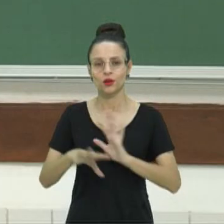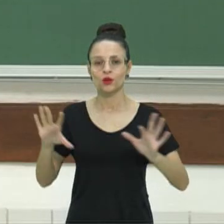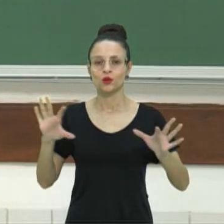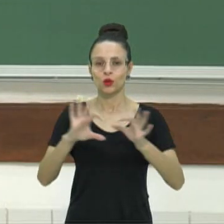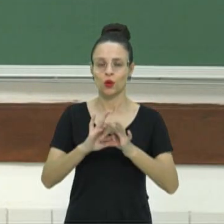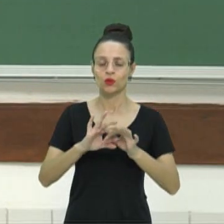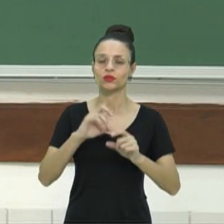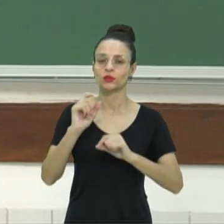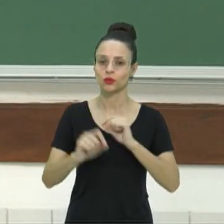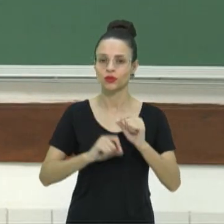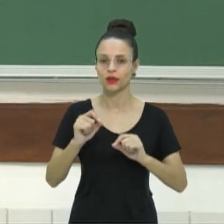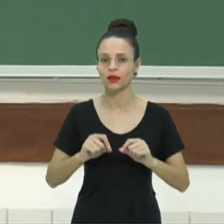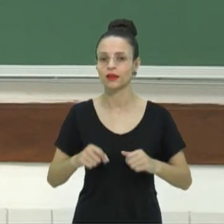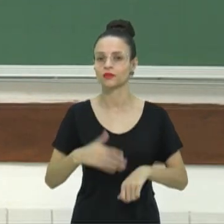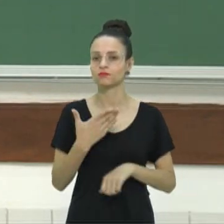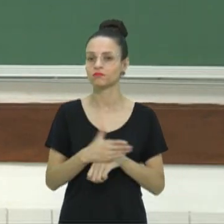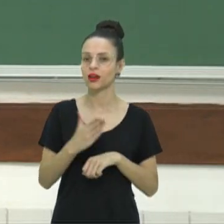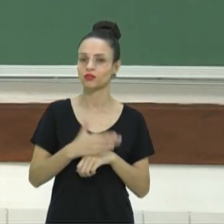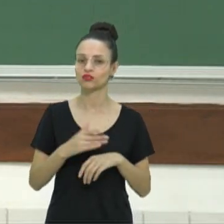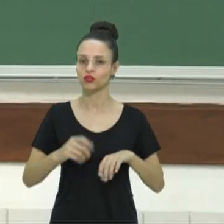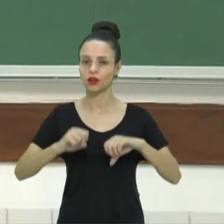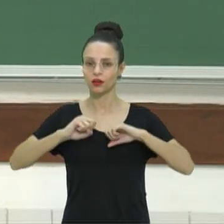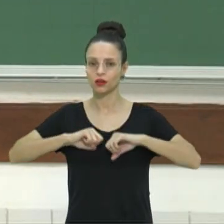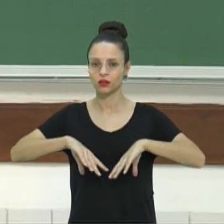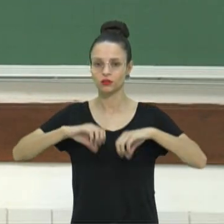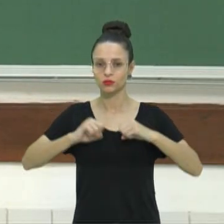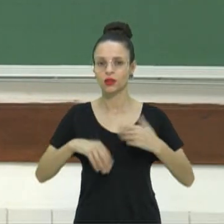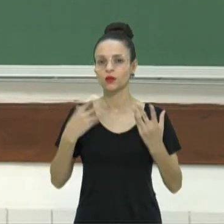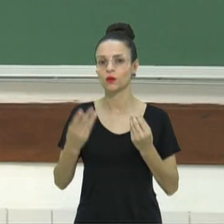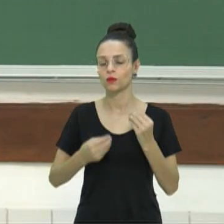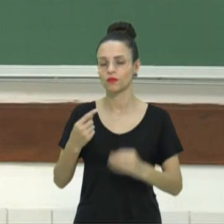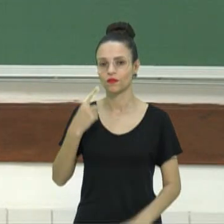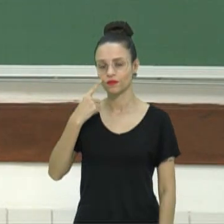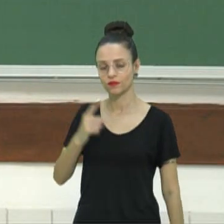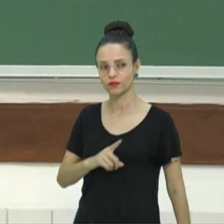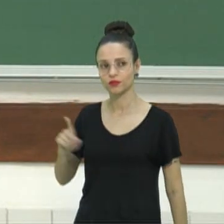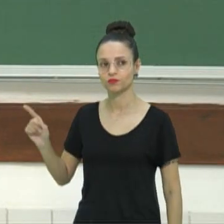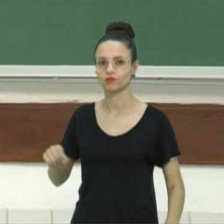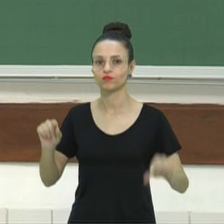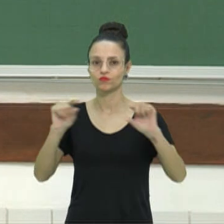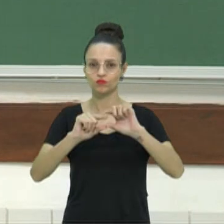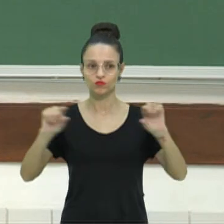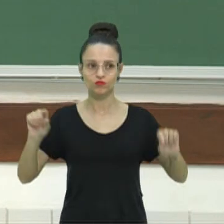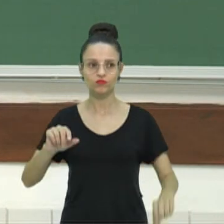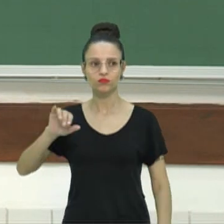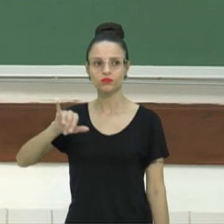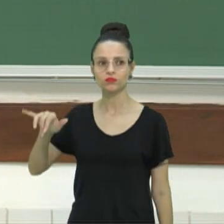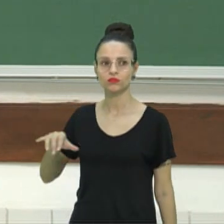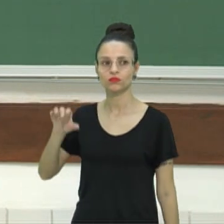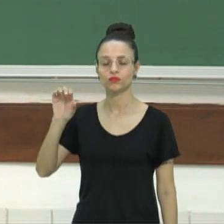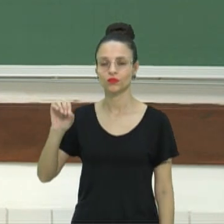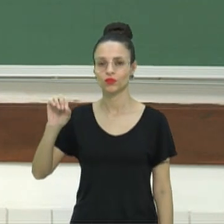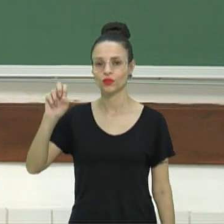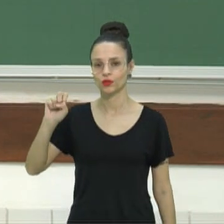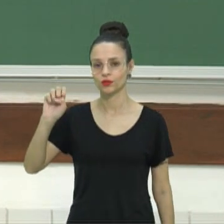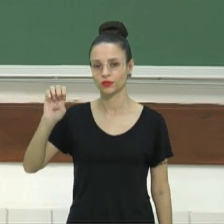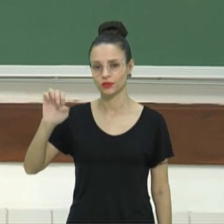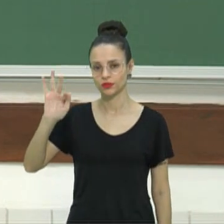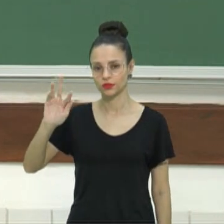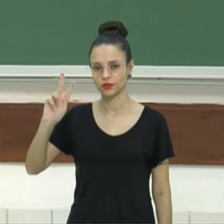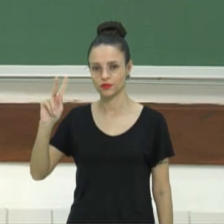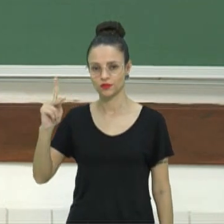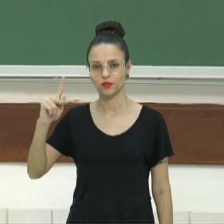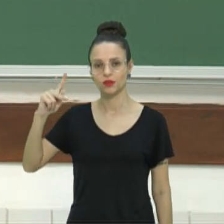O trabalhar esse respirar. Como nós vimos aqui, uma frase aqui atribuída a Joseph Pilates, então